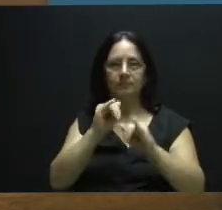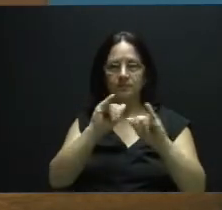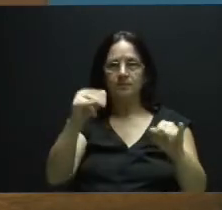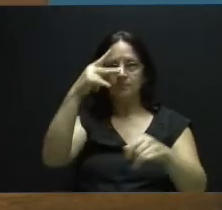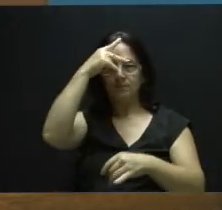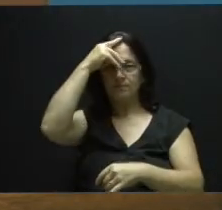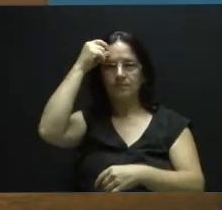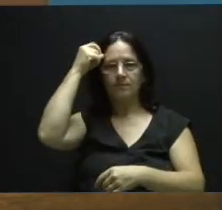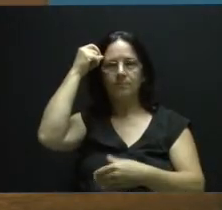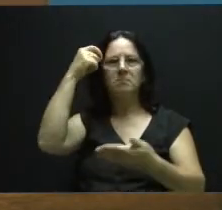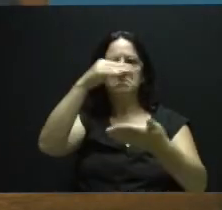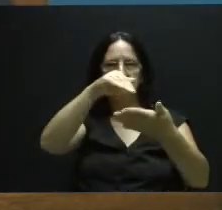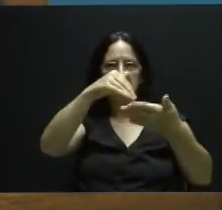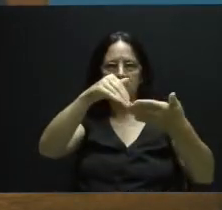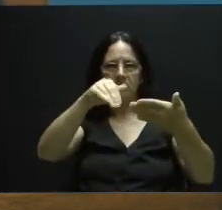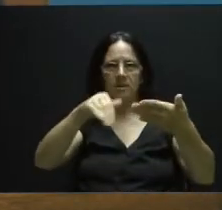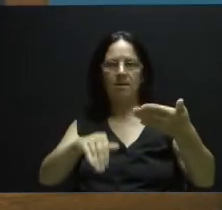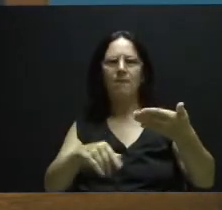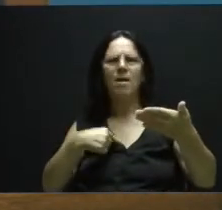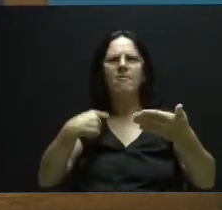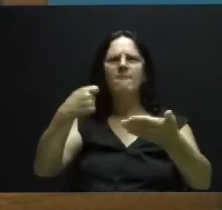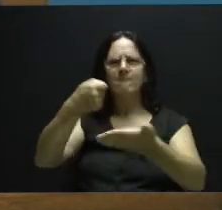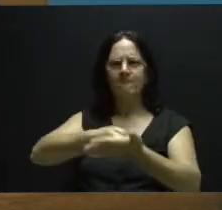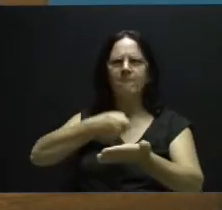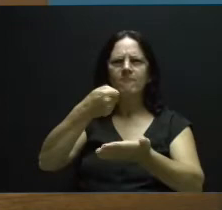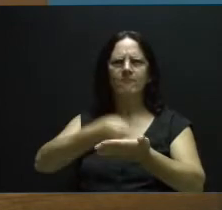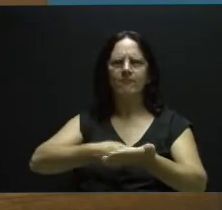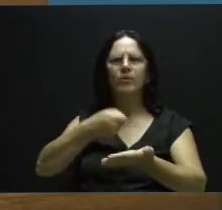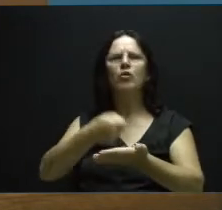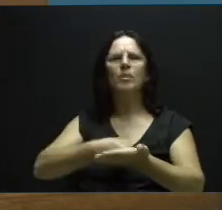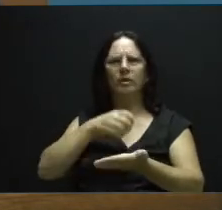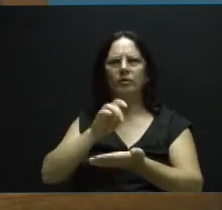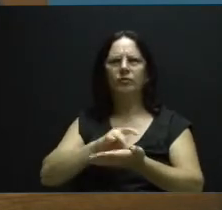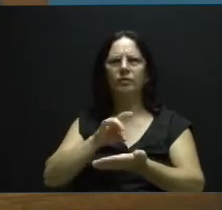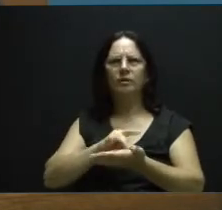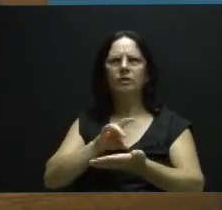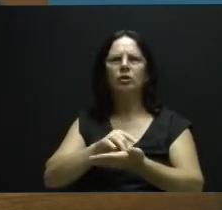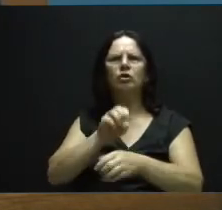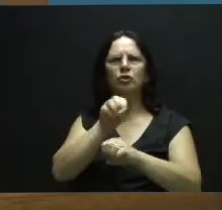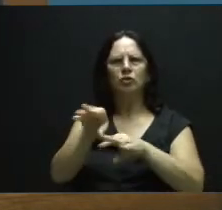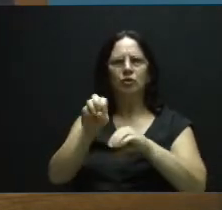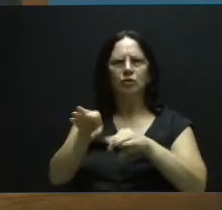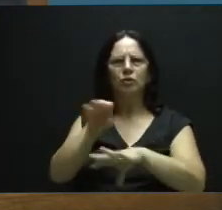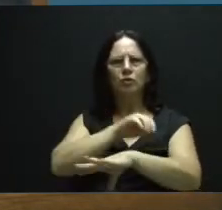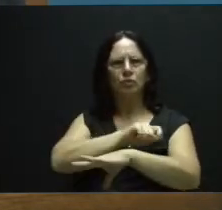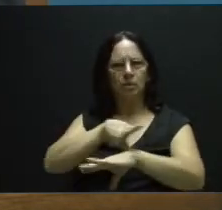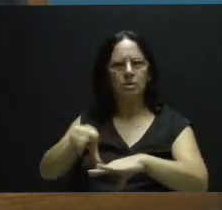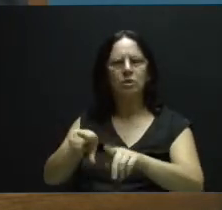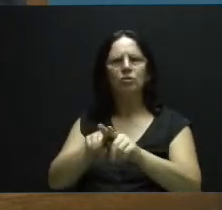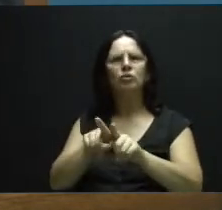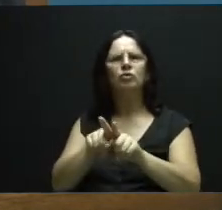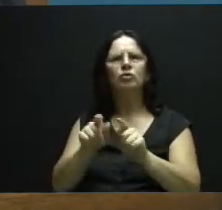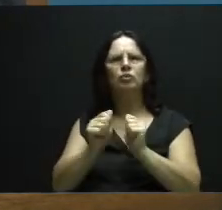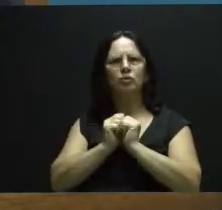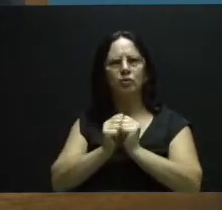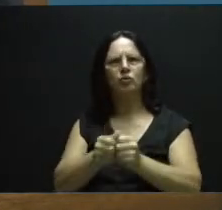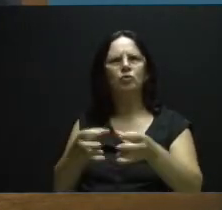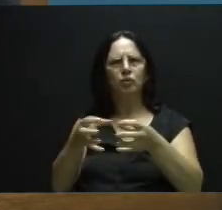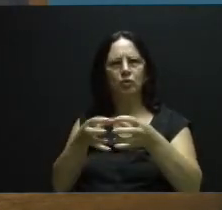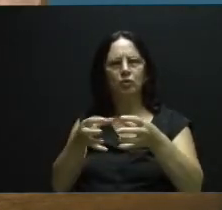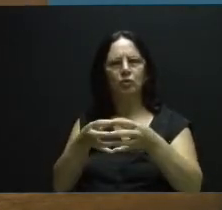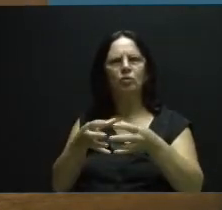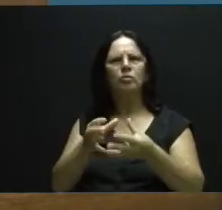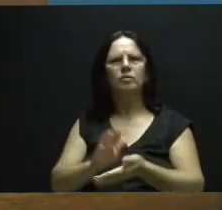sorologia tudo que ele fez mas eu vou cobrar incisivamente a parte da educação com a comissão especial de vereador que nós vamos acompanhar